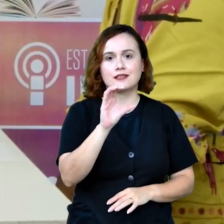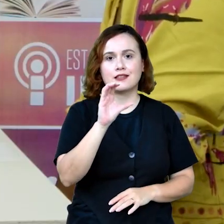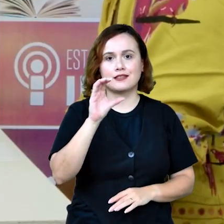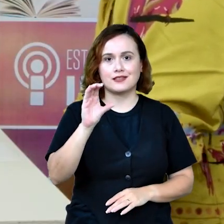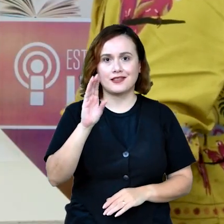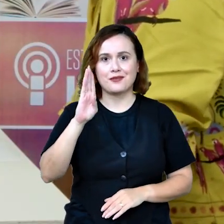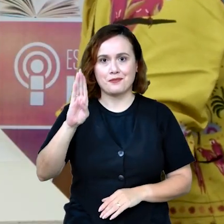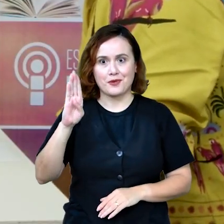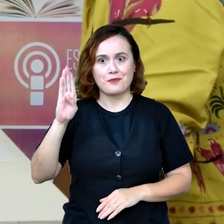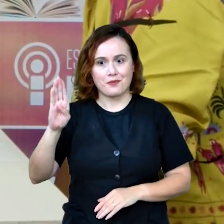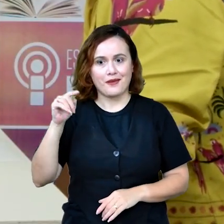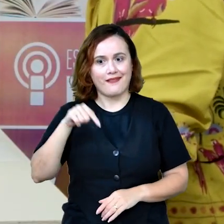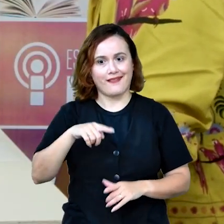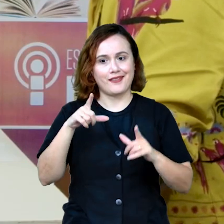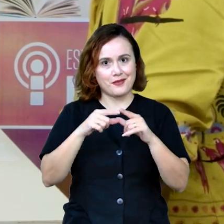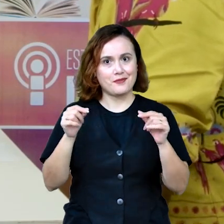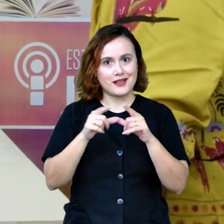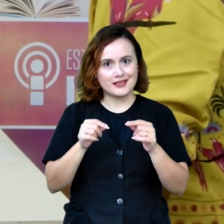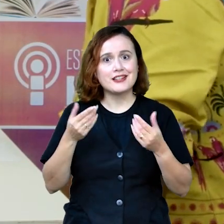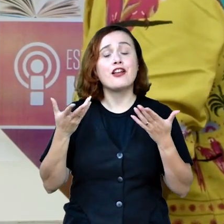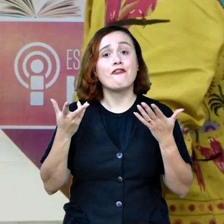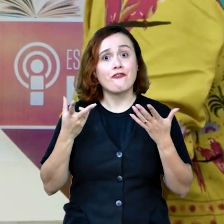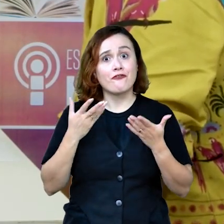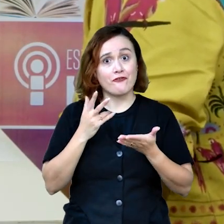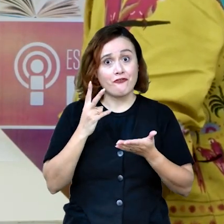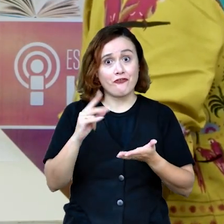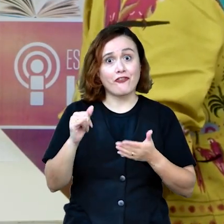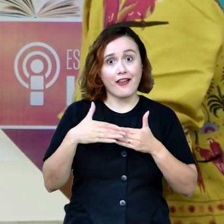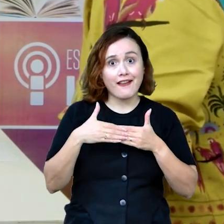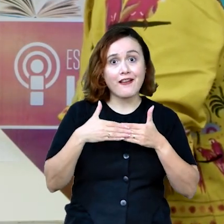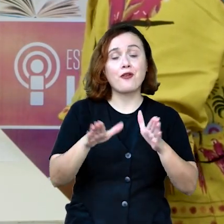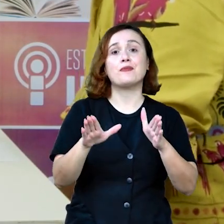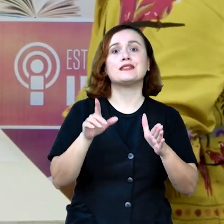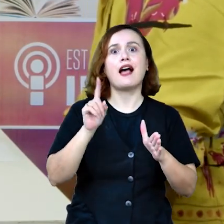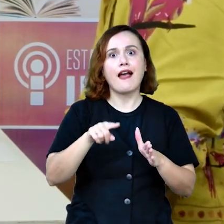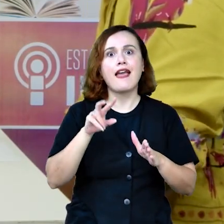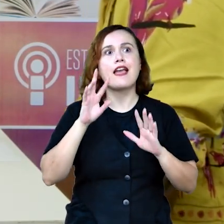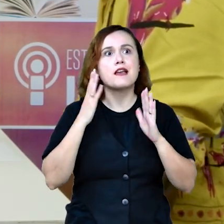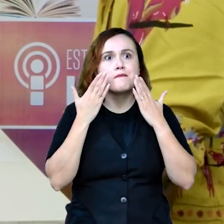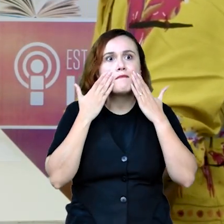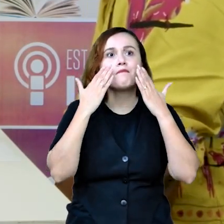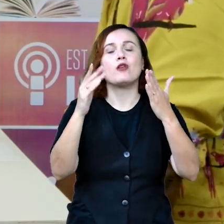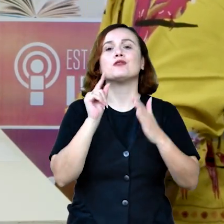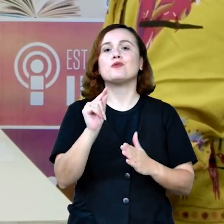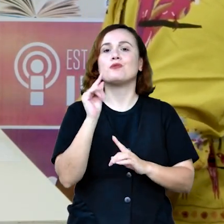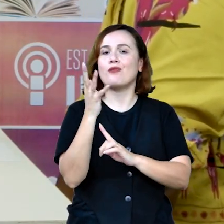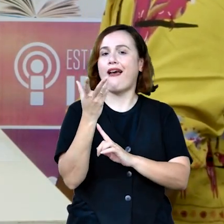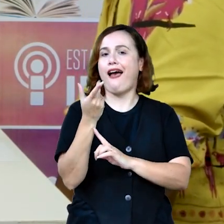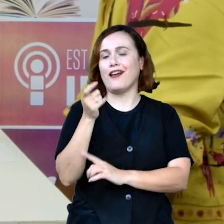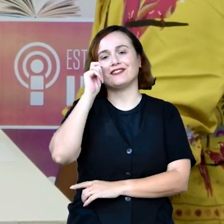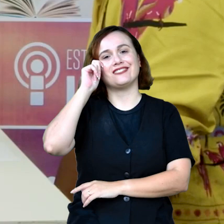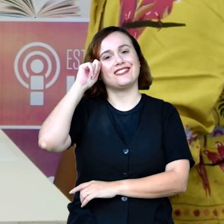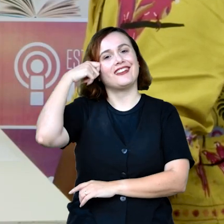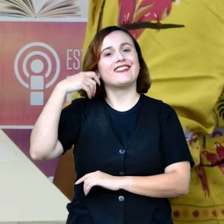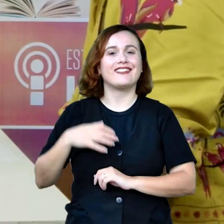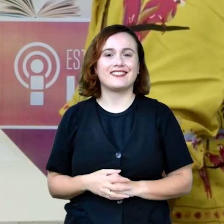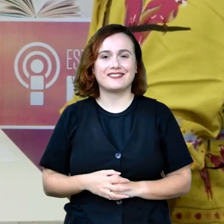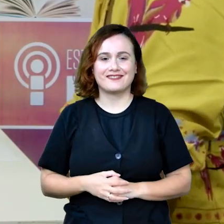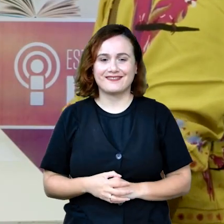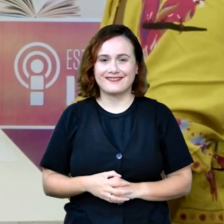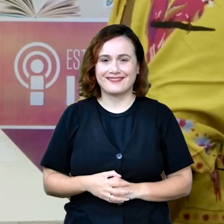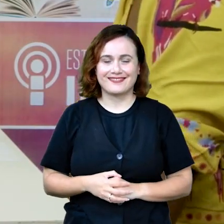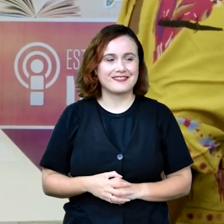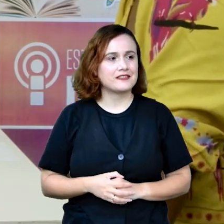negra. Então, é bom a gente se ver e a gente ver que a gente também pode ser uma obra de arte. Exatamente isso que eu ia falar. É bom quando a gente se enxerga,